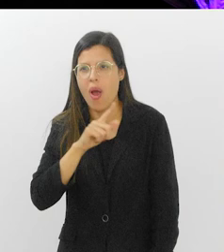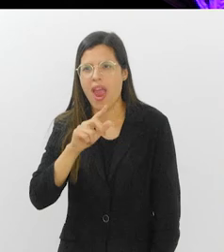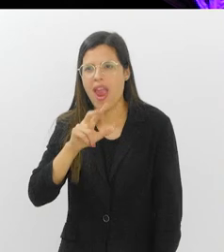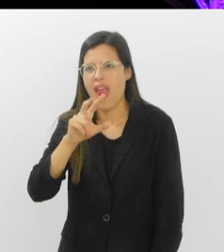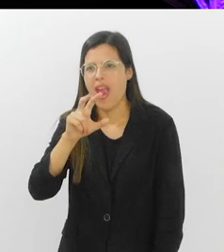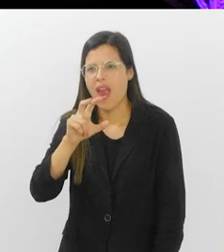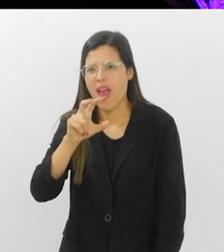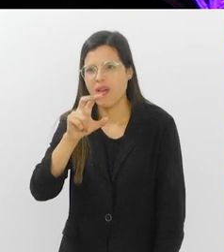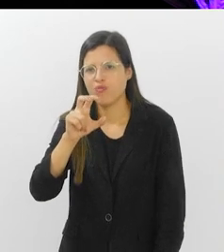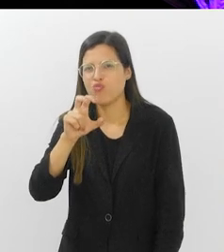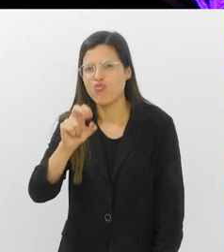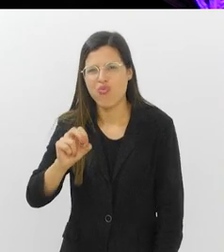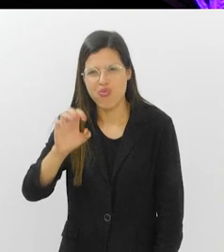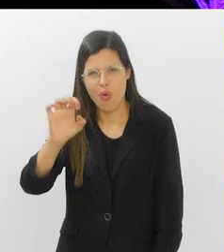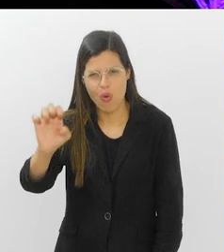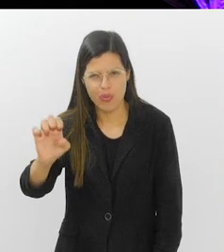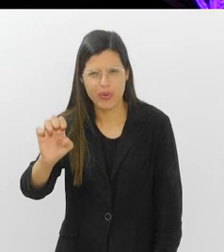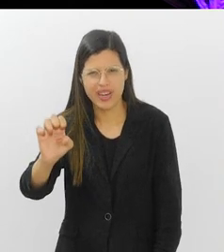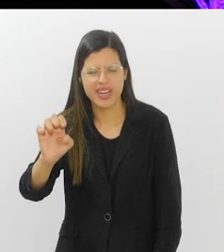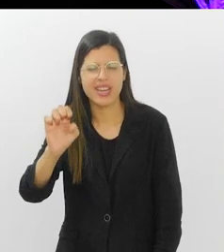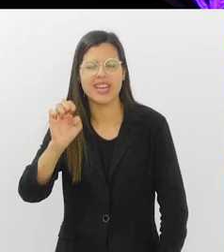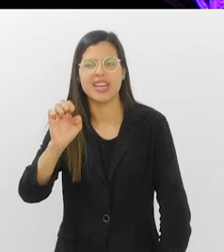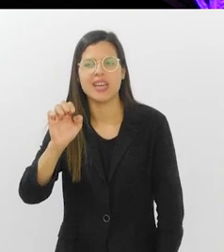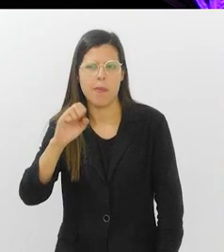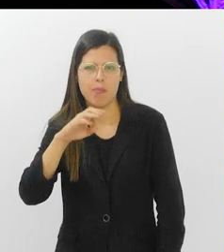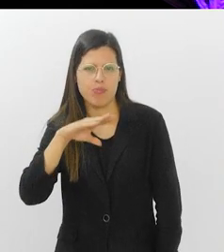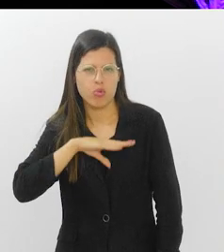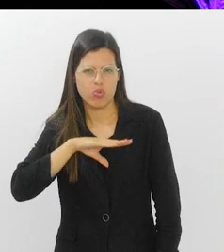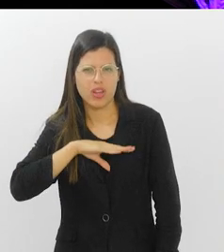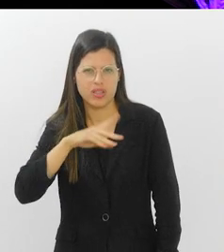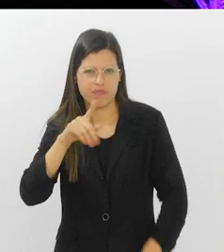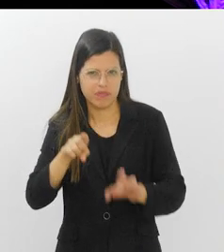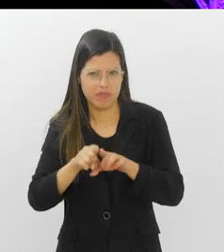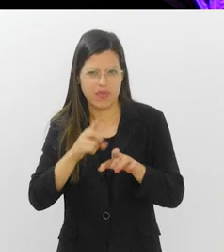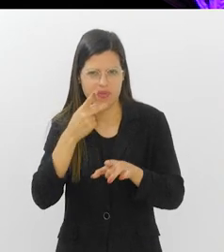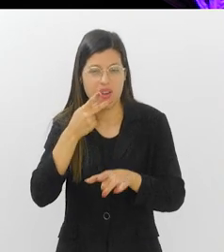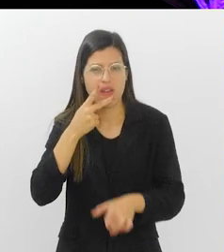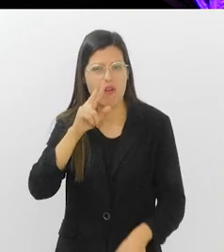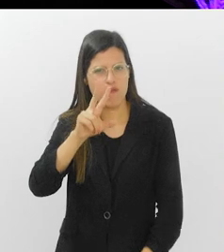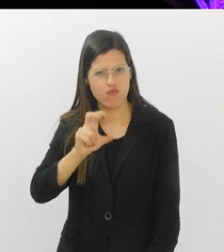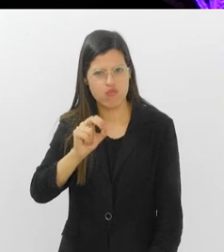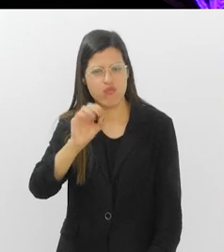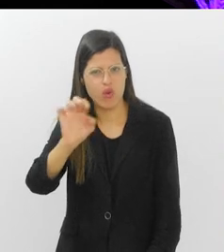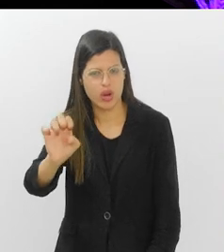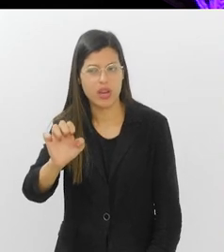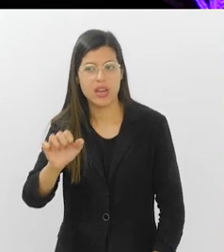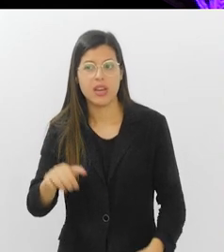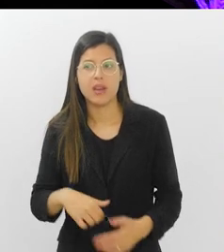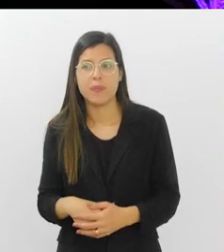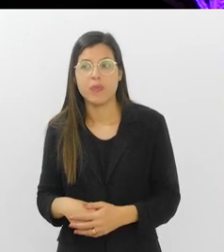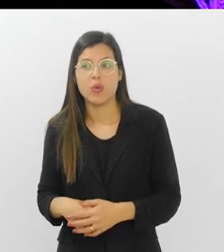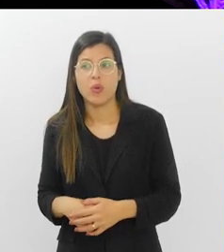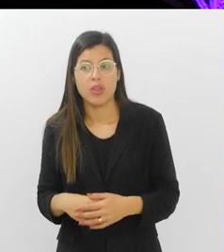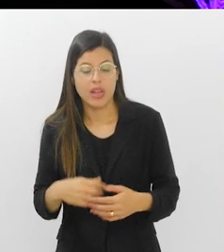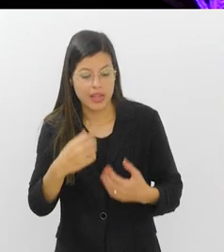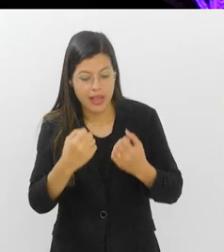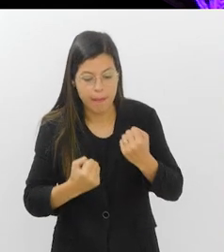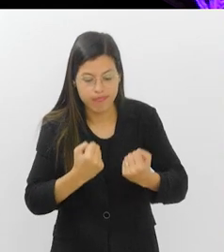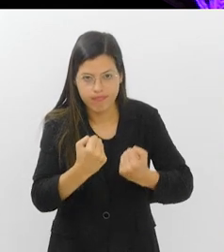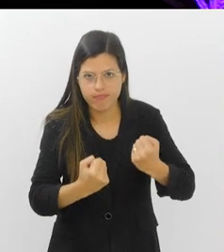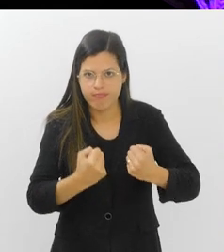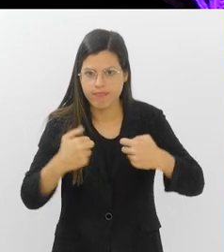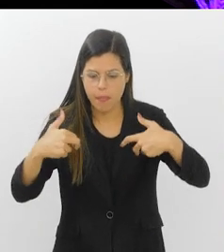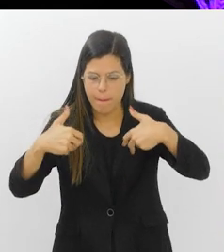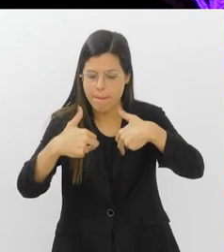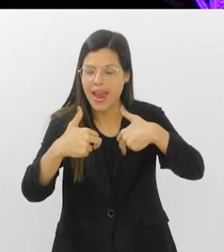é é voo em inglê em português né Uhum quando ele tá vindo em direção à à bola quando ele se